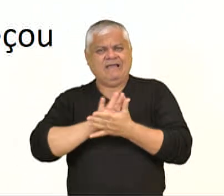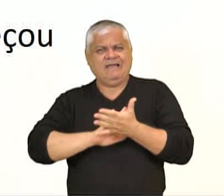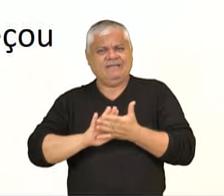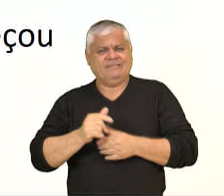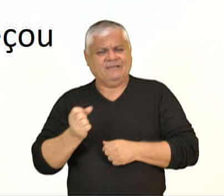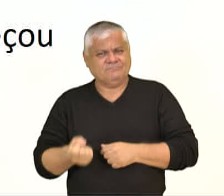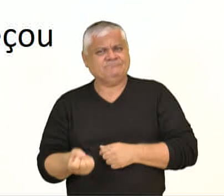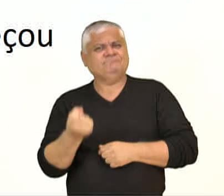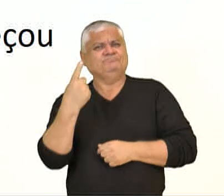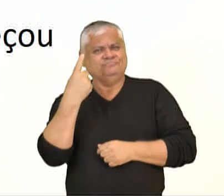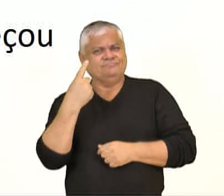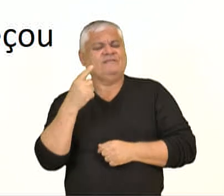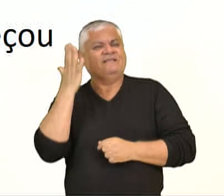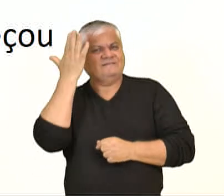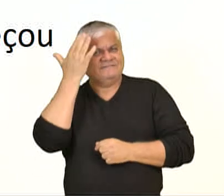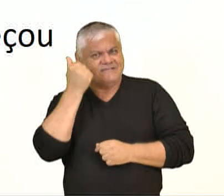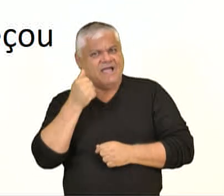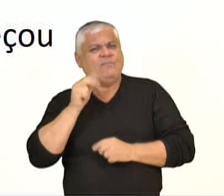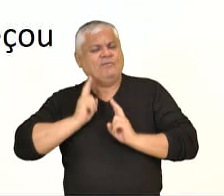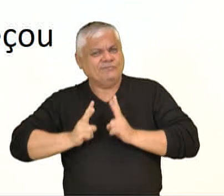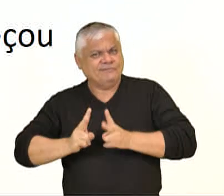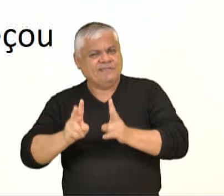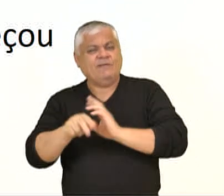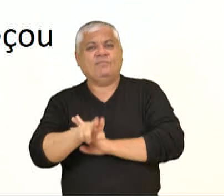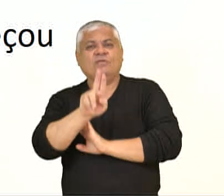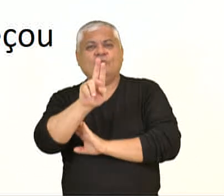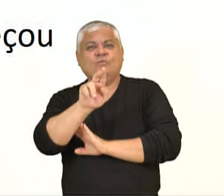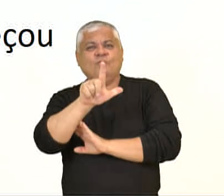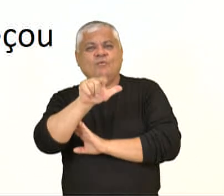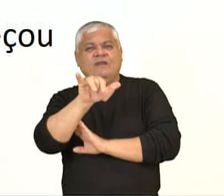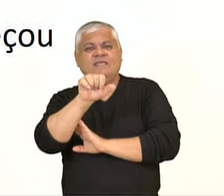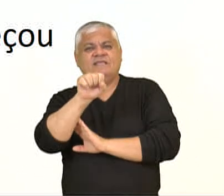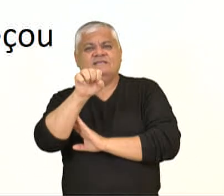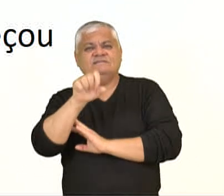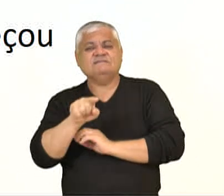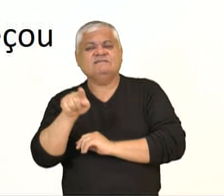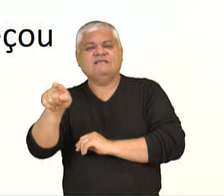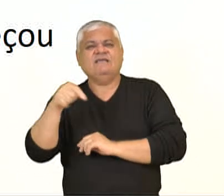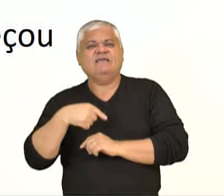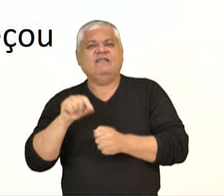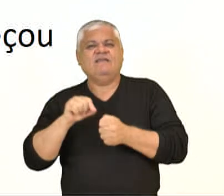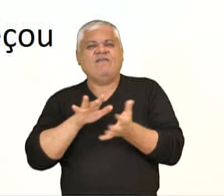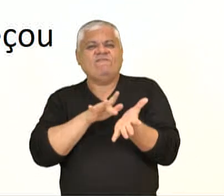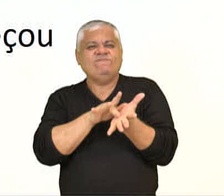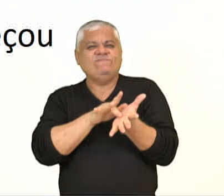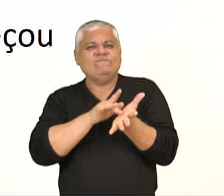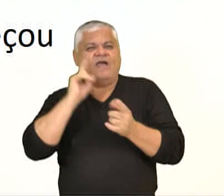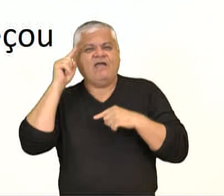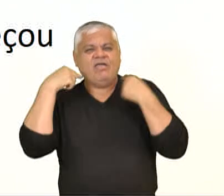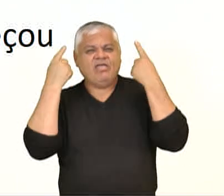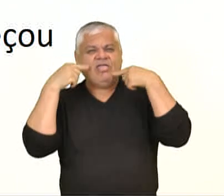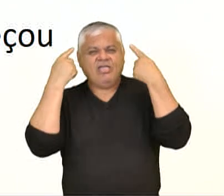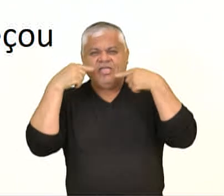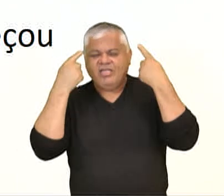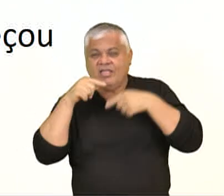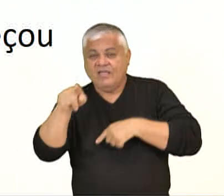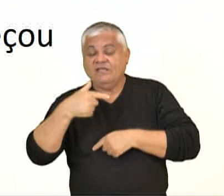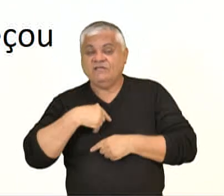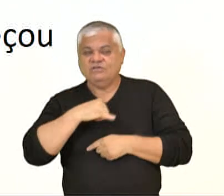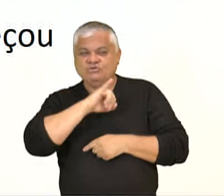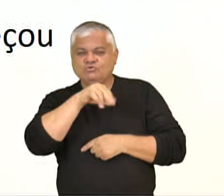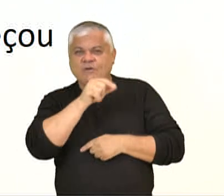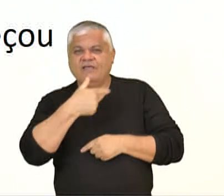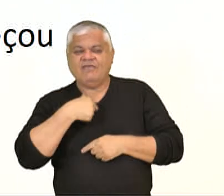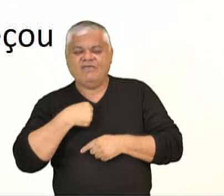Crível? Sábio sempre foi Ulisses, que começou por se fazer de louco. Desejava ele, Jó Joaquim,